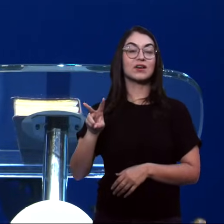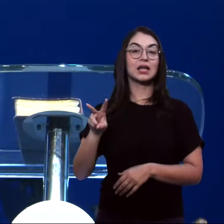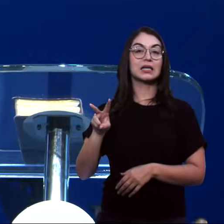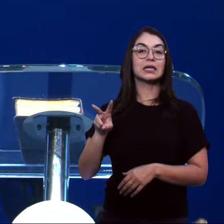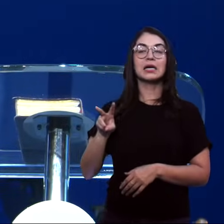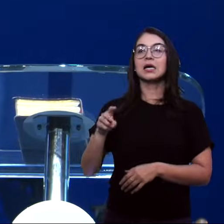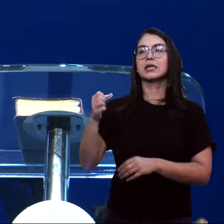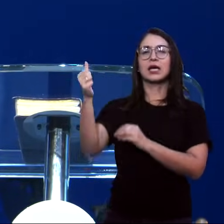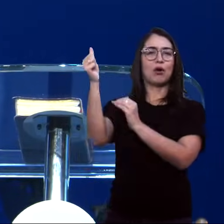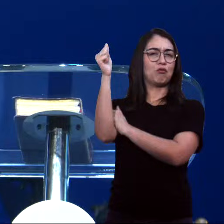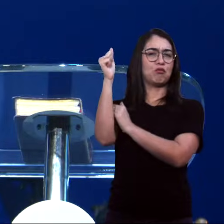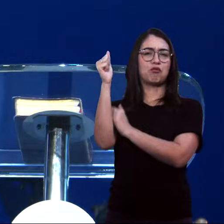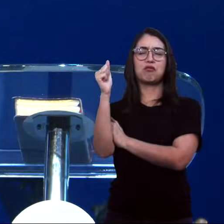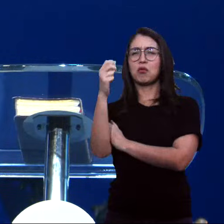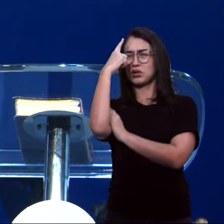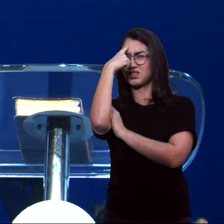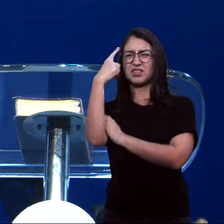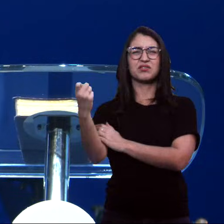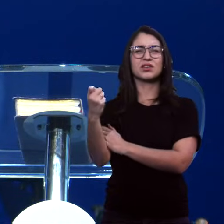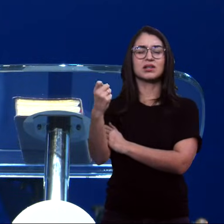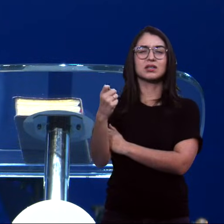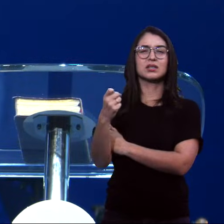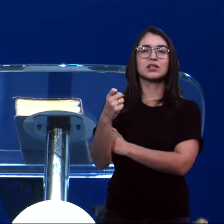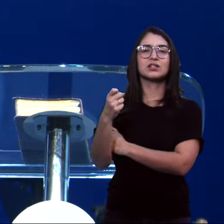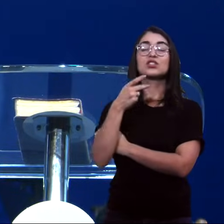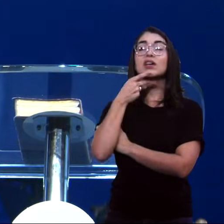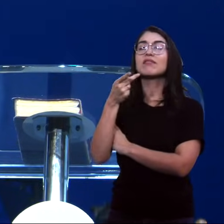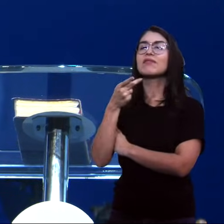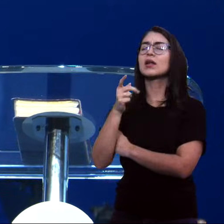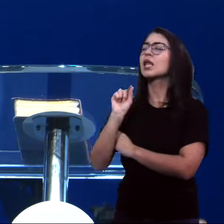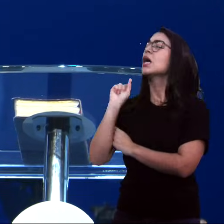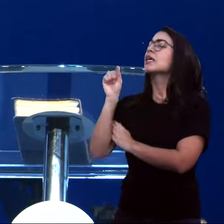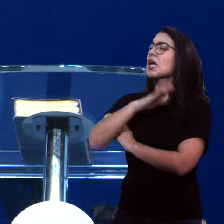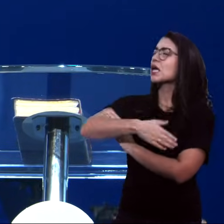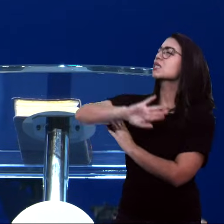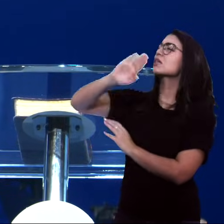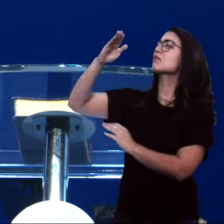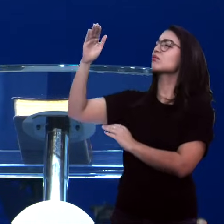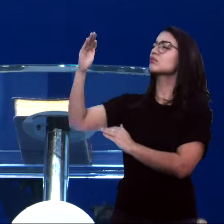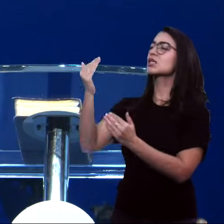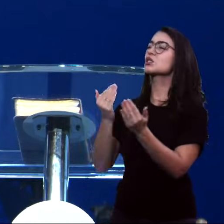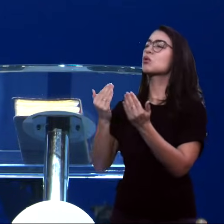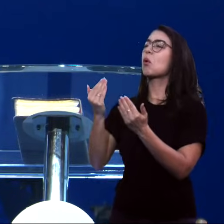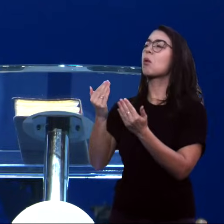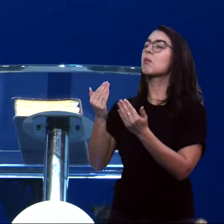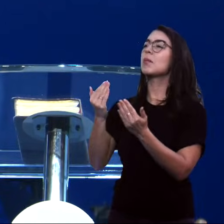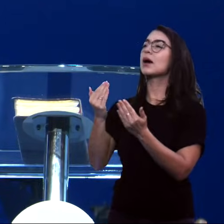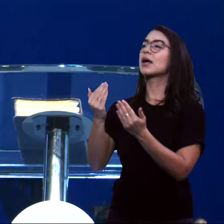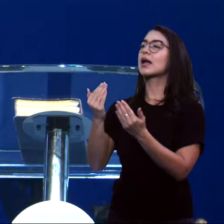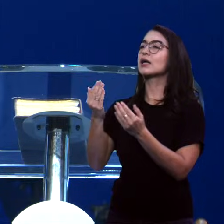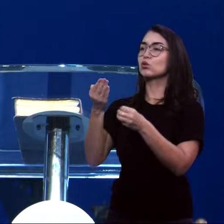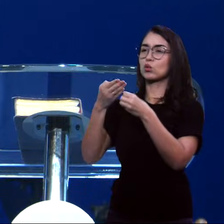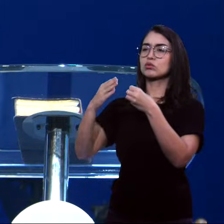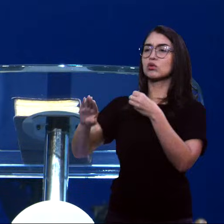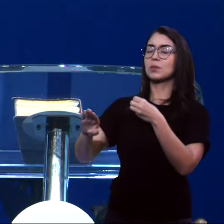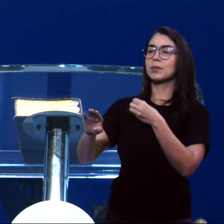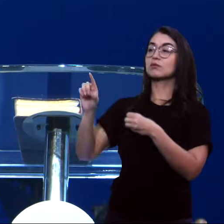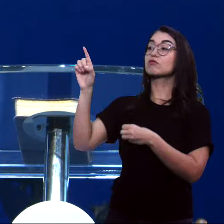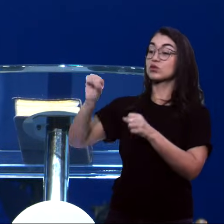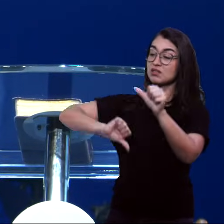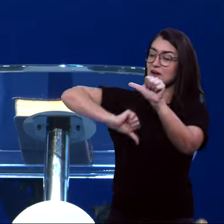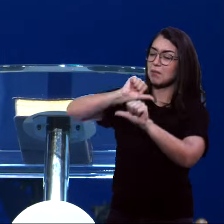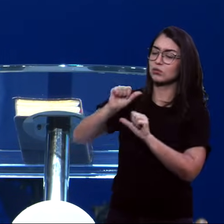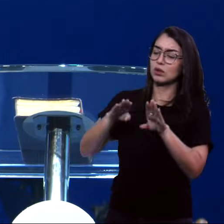nem violência, ele fala, quem é você, ó grande montanha? Diante de Zorobabel você se tornará uma planície. Ele colocará a